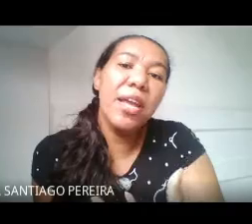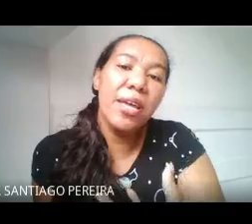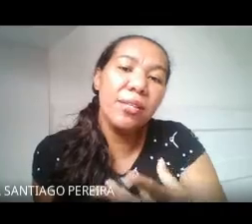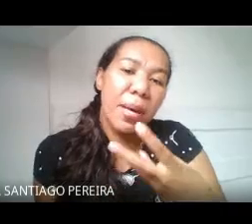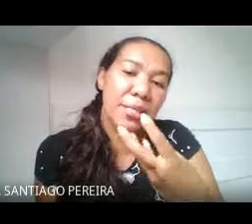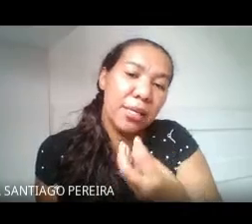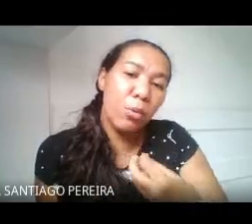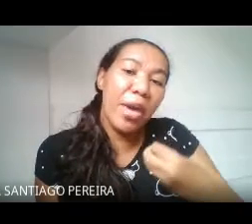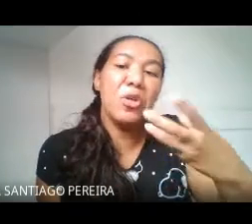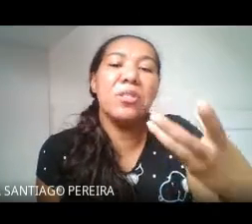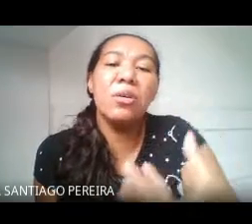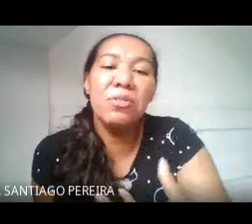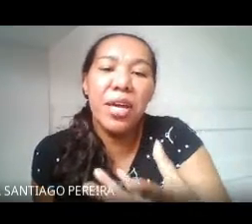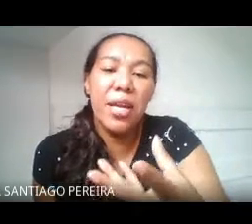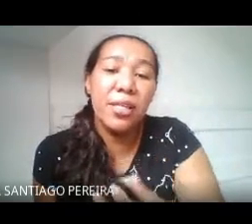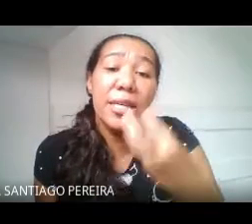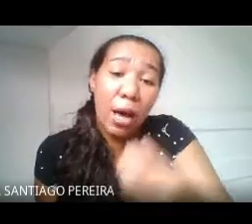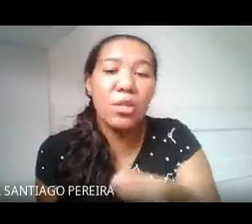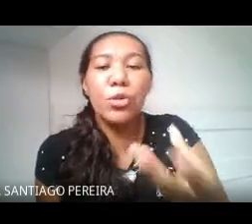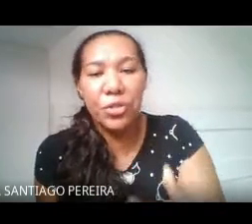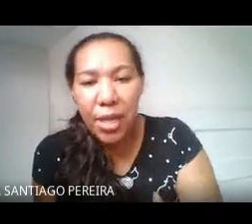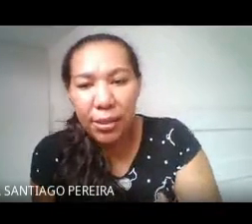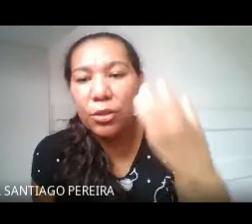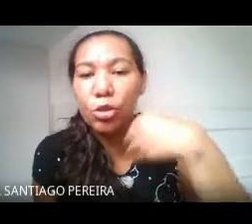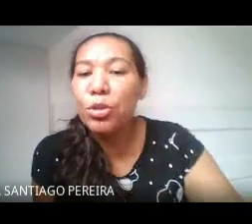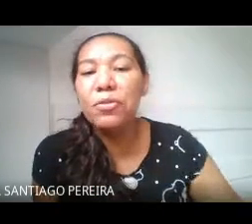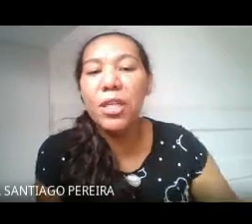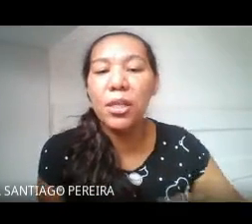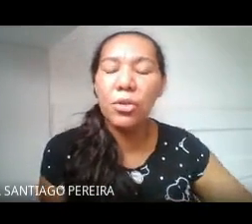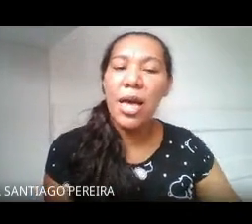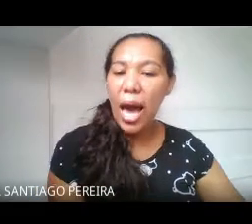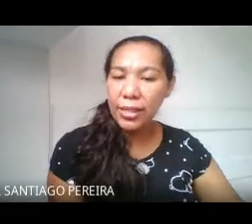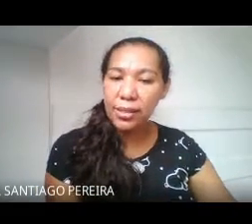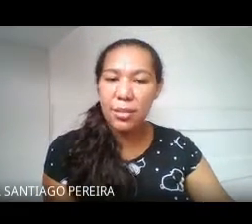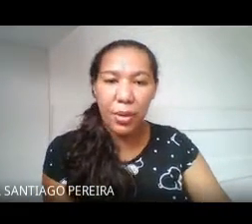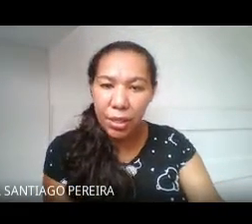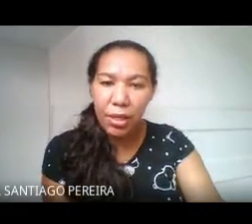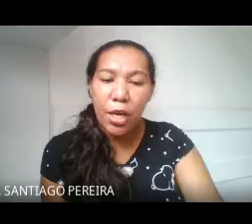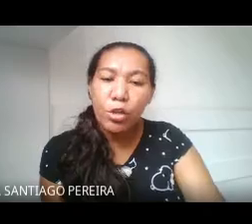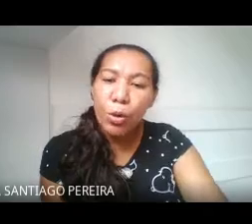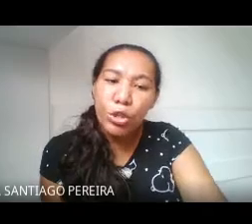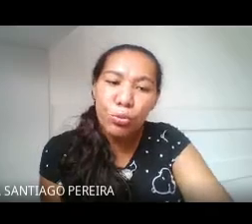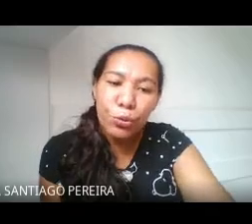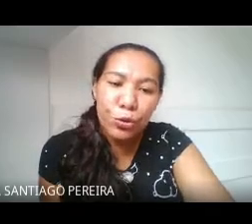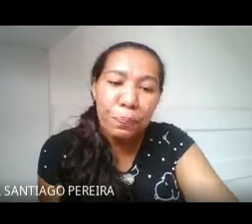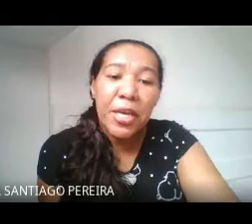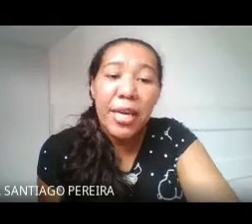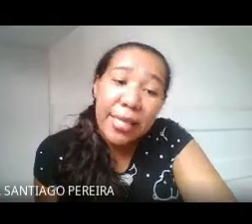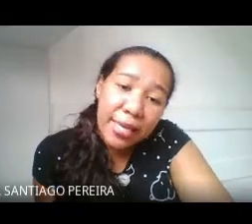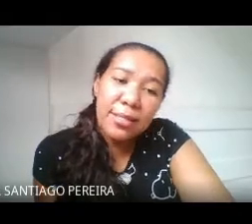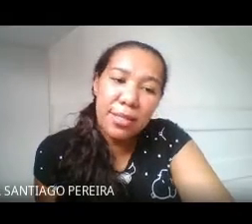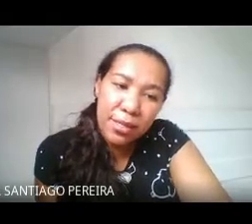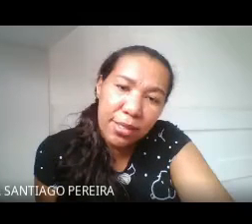sabor diferente, passa a ter uma emoção diferente e causa curiosidade. Então eu estou modificando a intenção aqui do meu discurso.